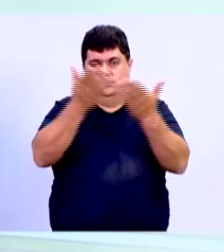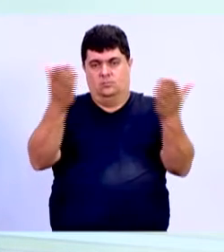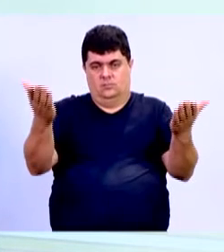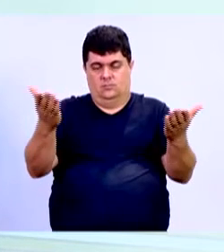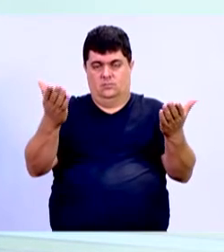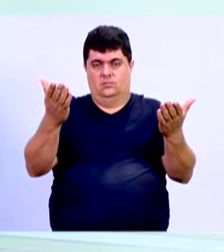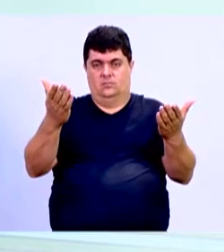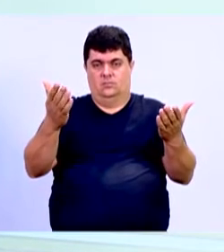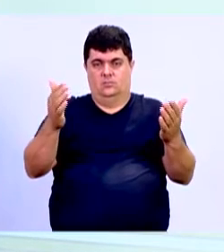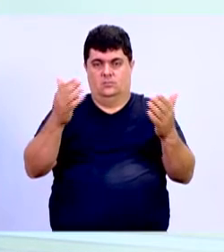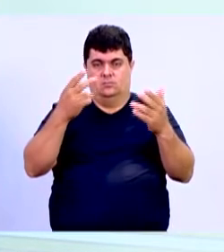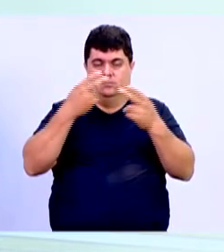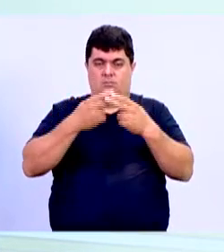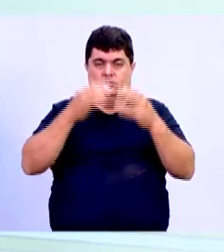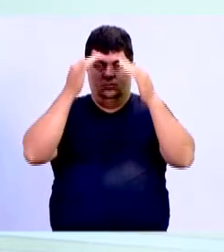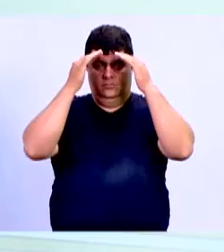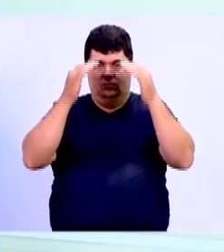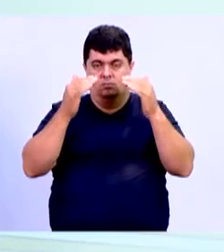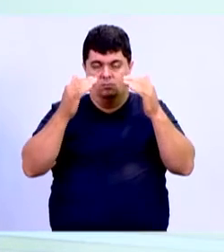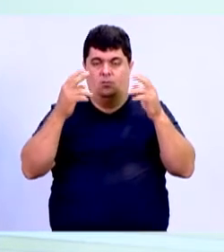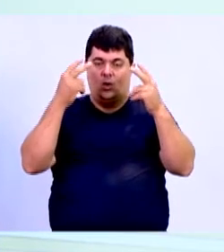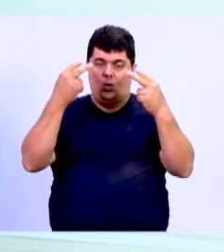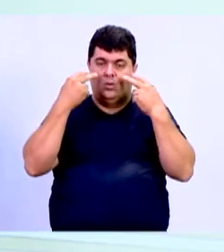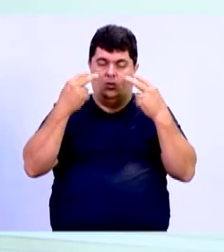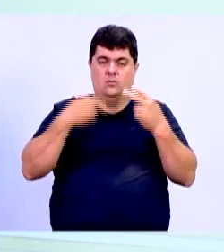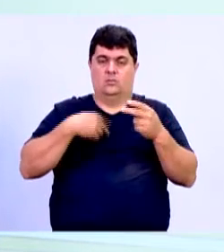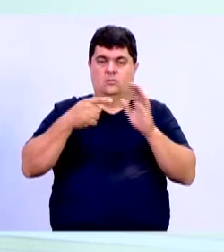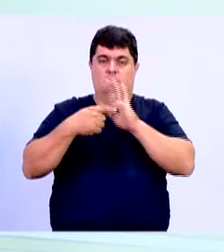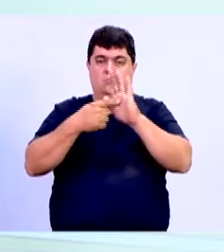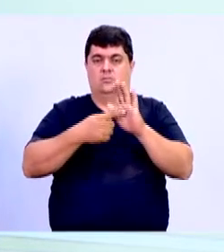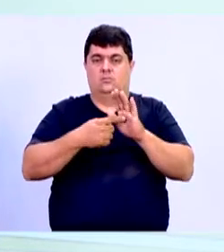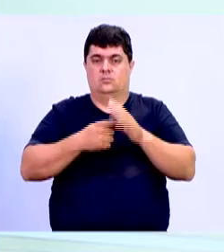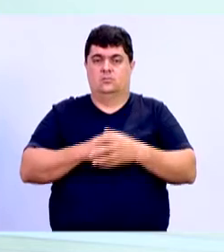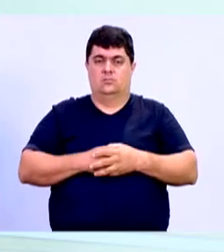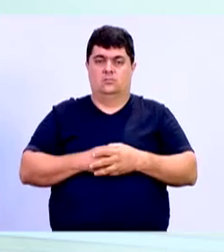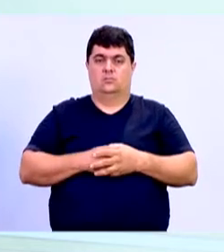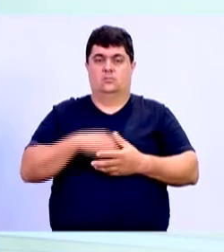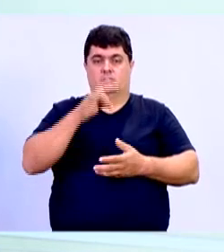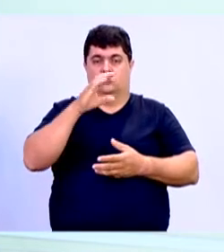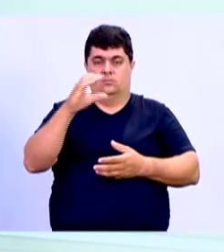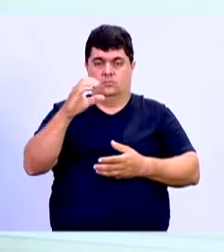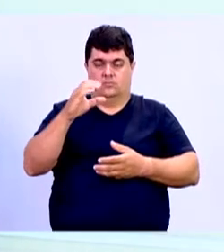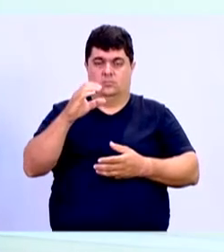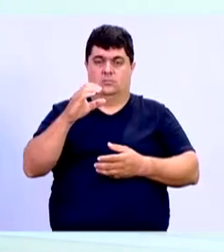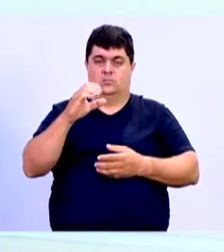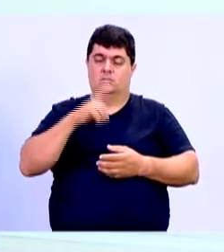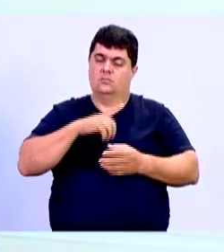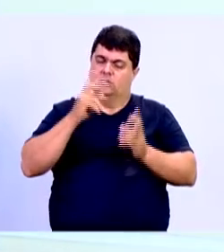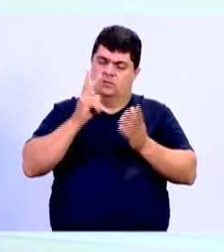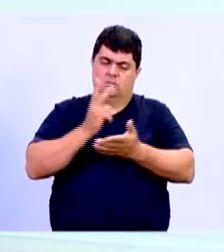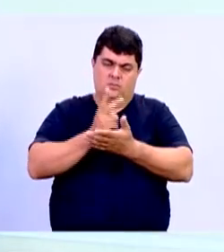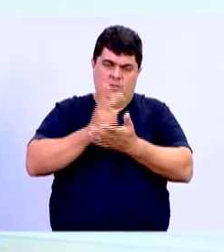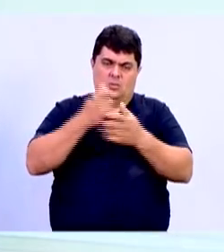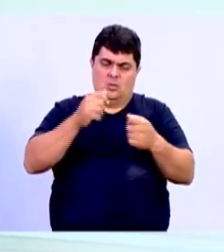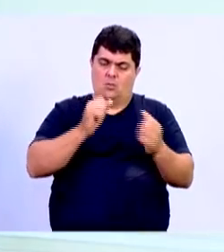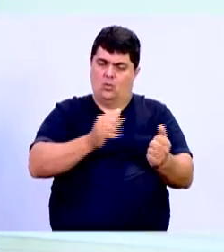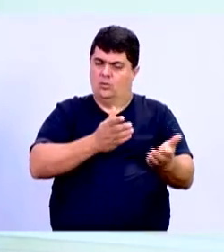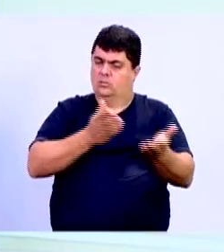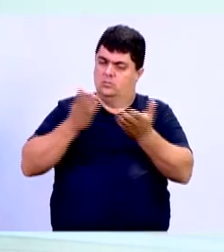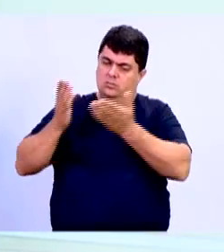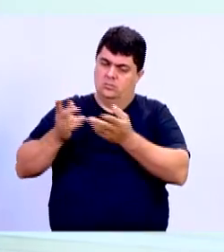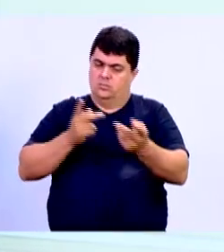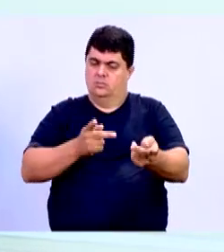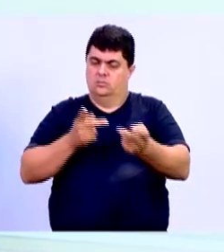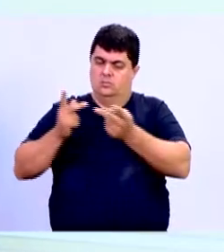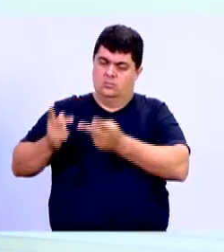aí pelo tempo dispensado à nossa apresentação. O nosso Tribunal de Contas está à disposição. Coloquei